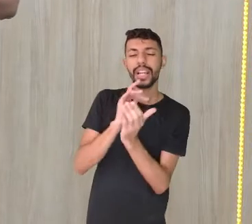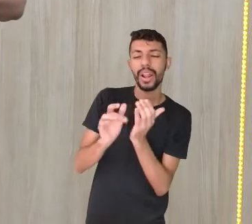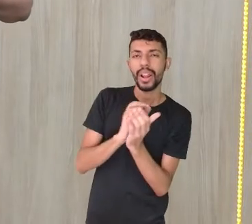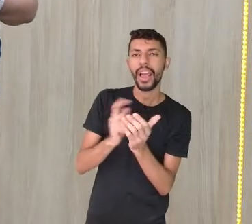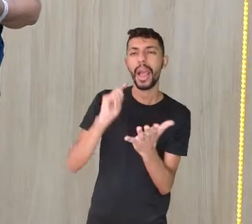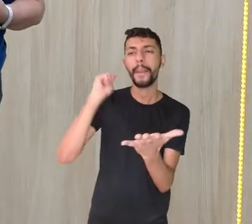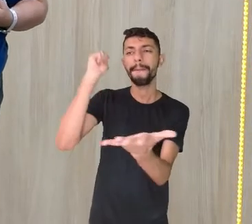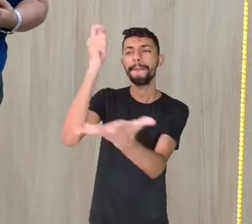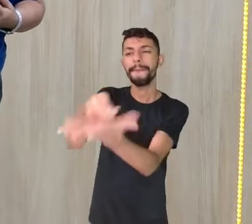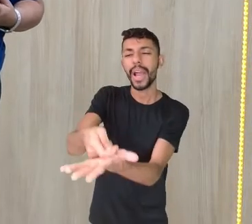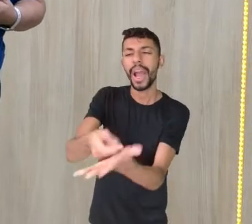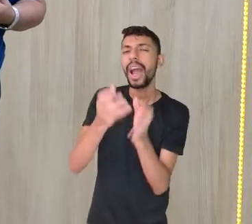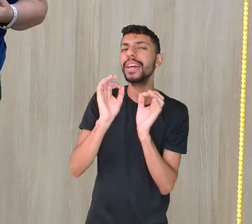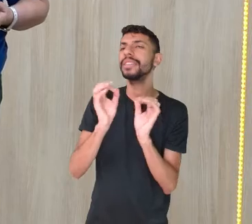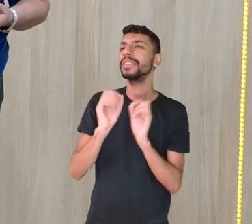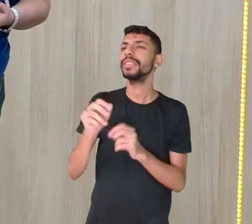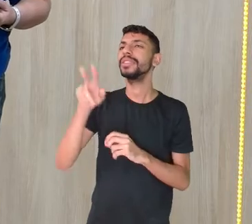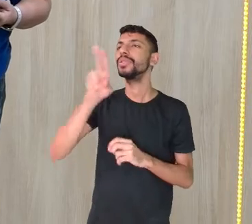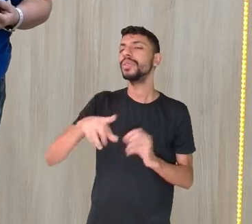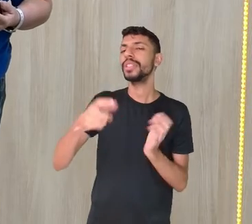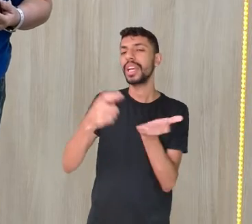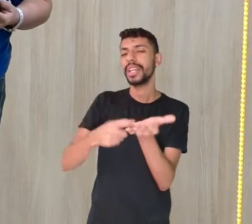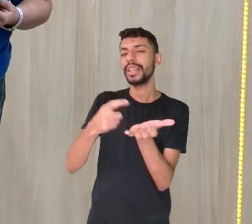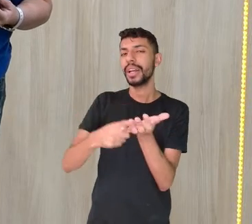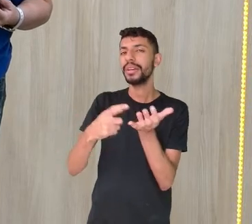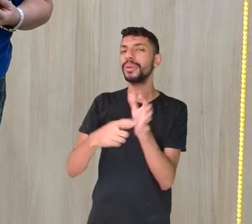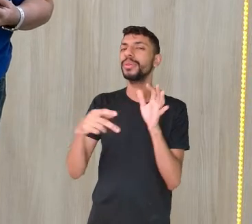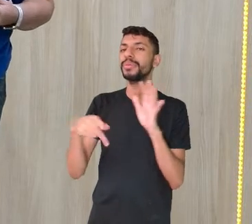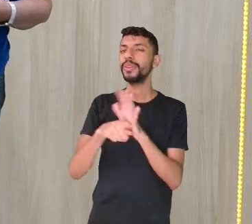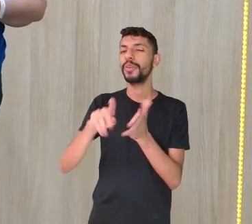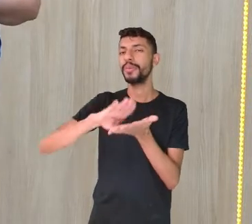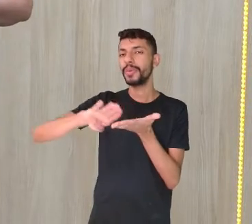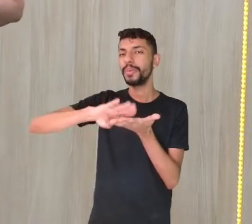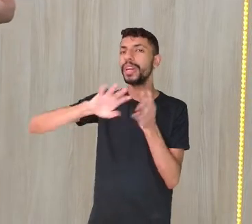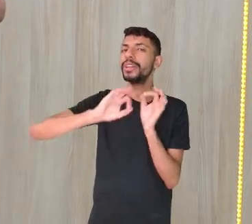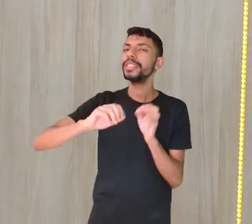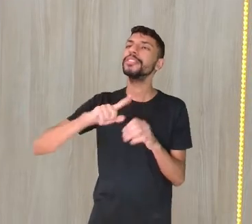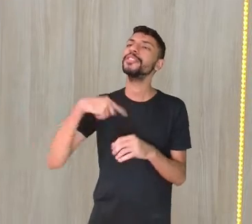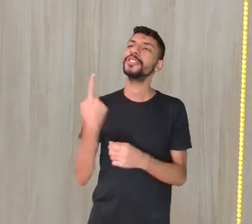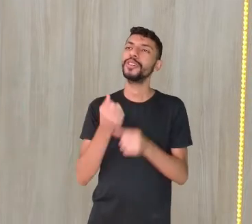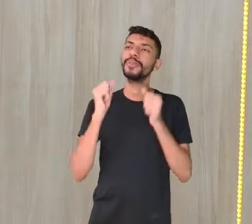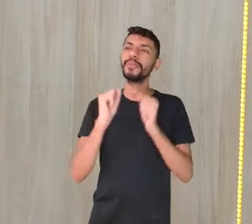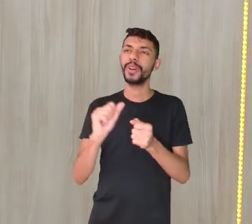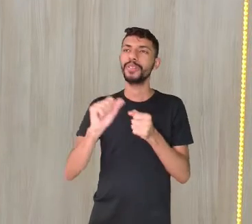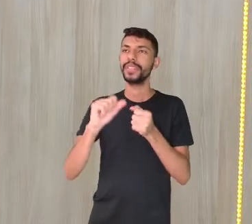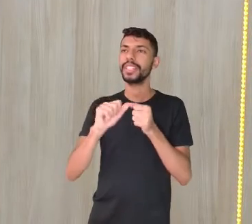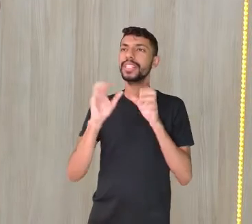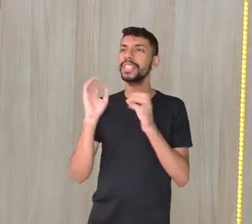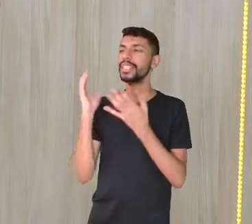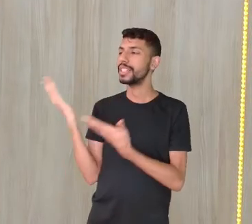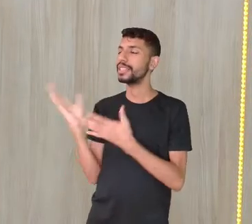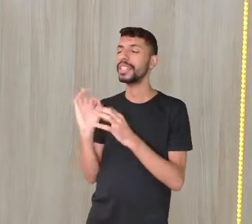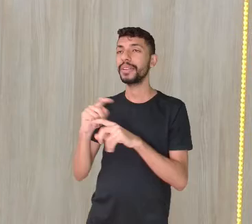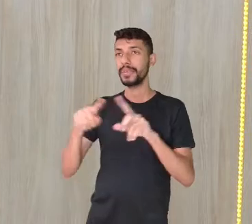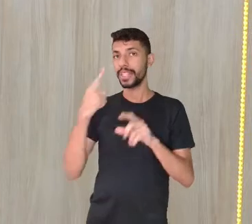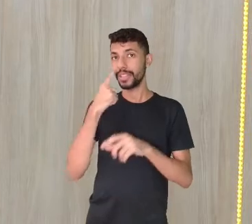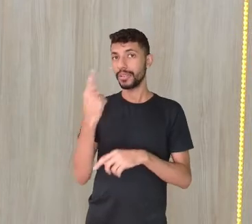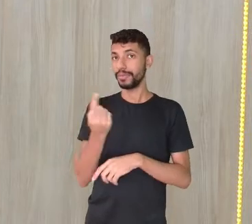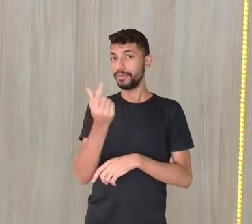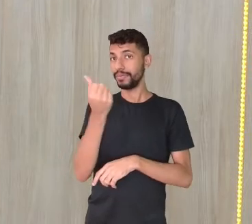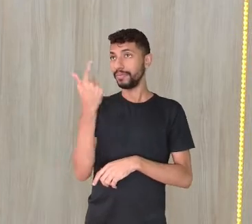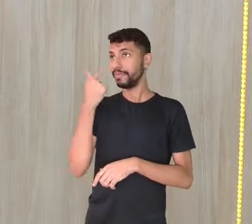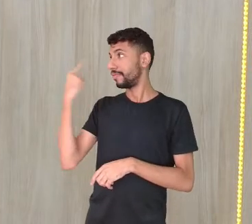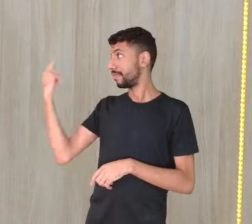fazendo pagamentos, né? Através dos aplicativos dos bancos. A gente pode fazer isso. Mas esse dinheiro aí, ele